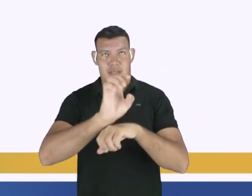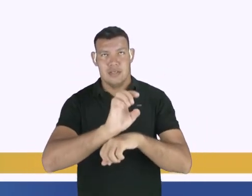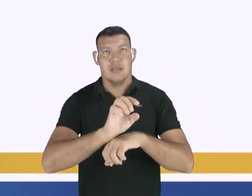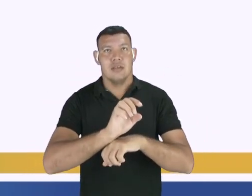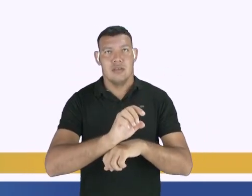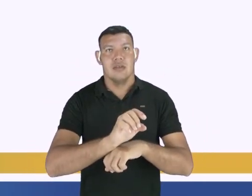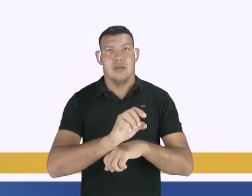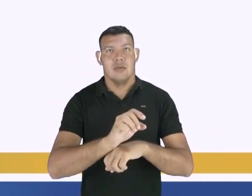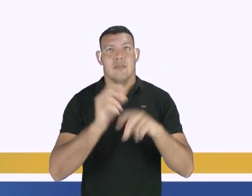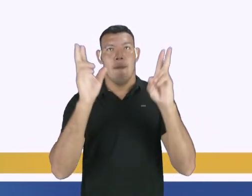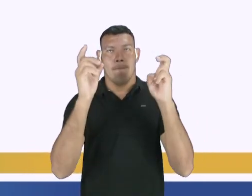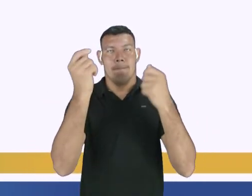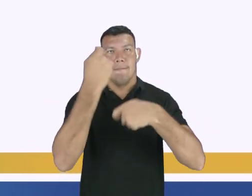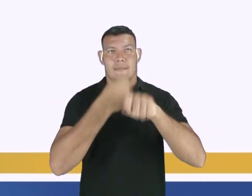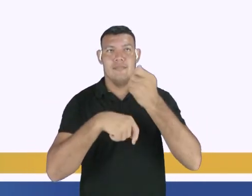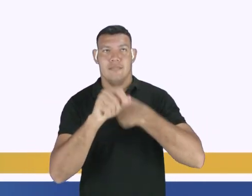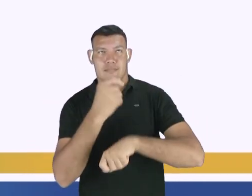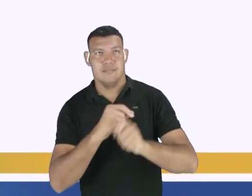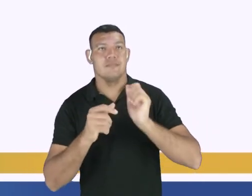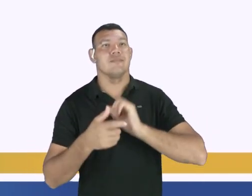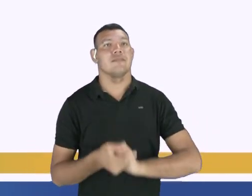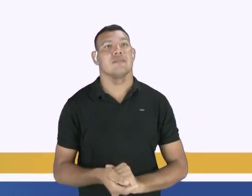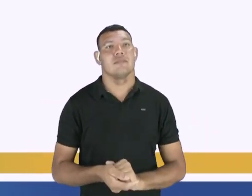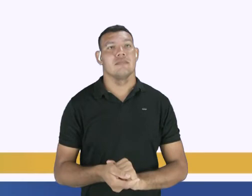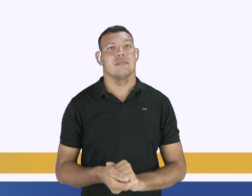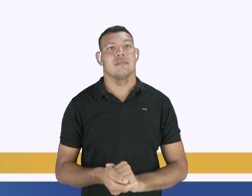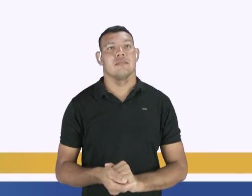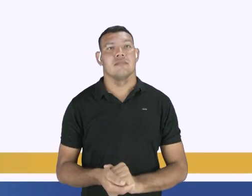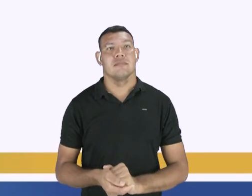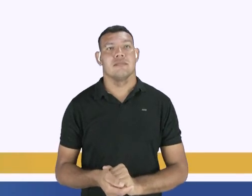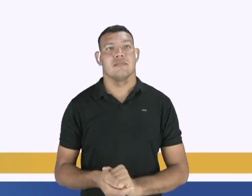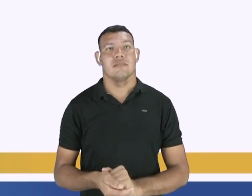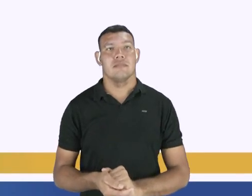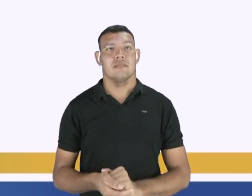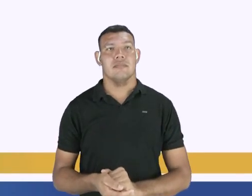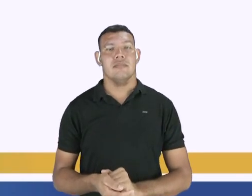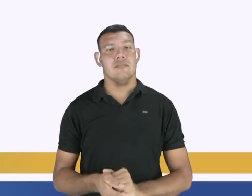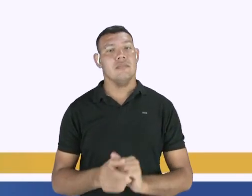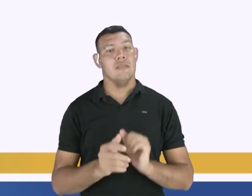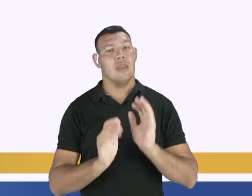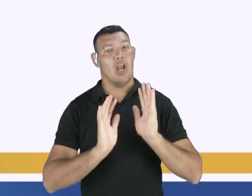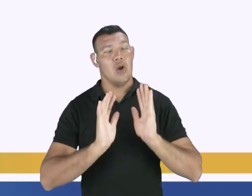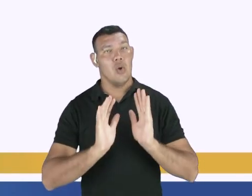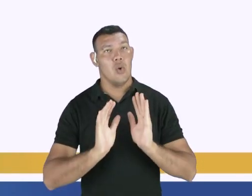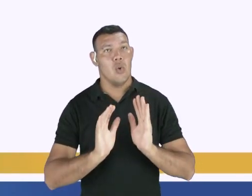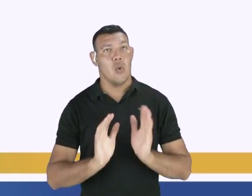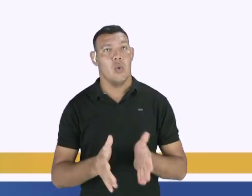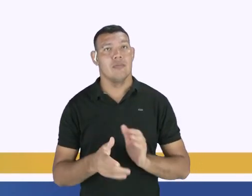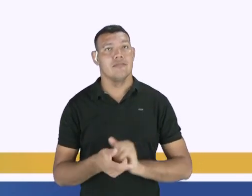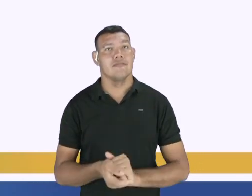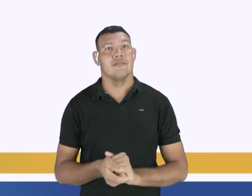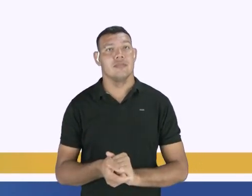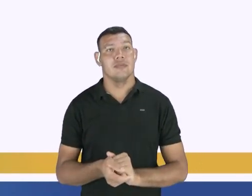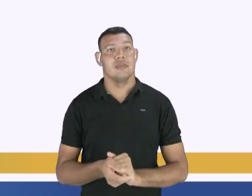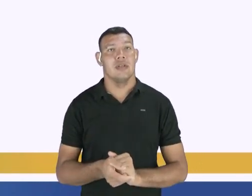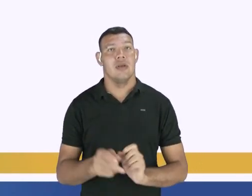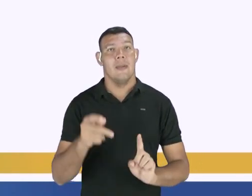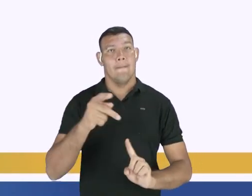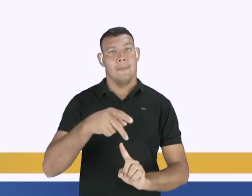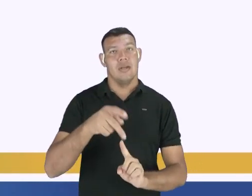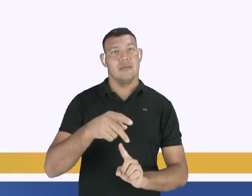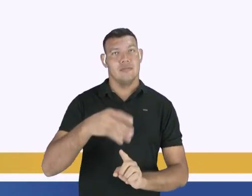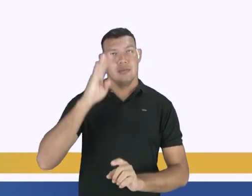gente já anula duas alternativas lá embaixo. Já o tem como princípio fundamental a crítica à